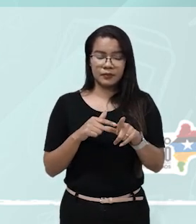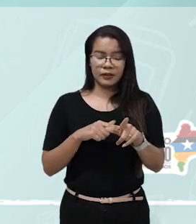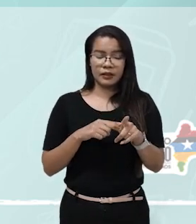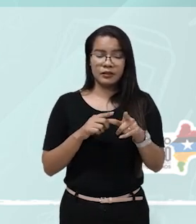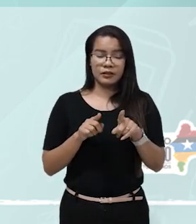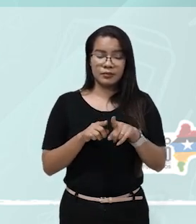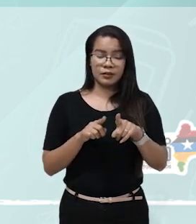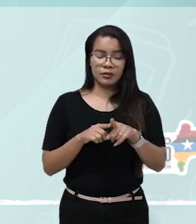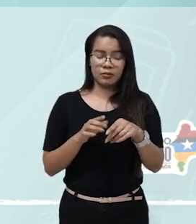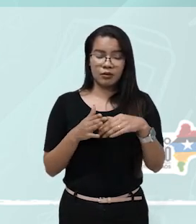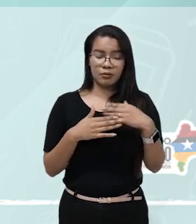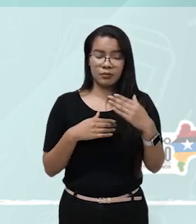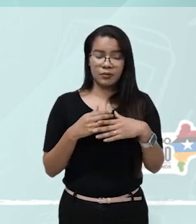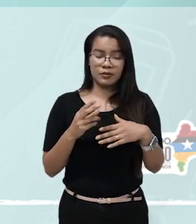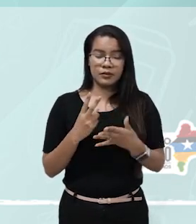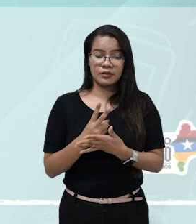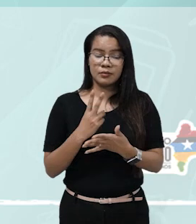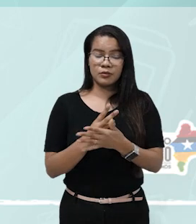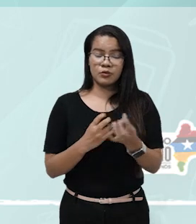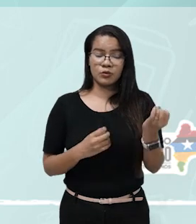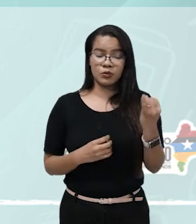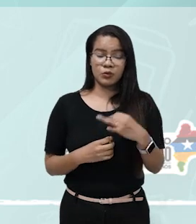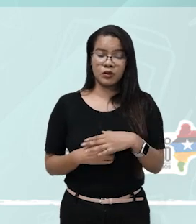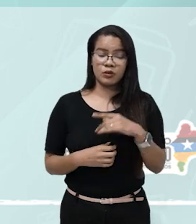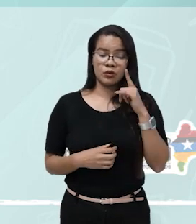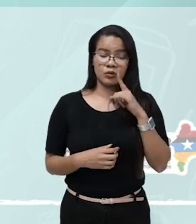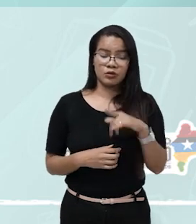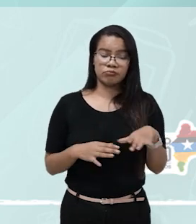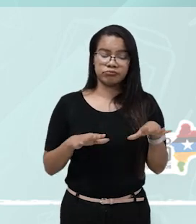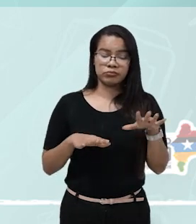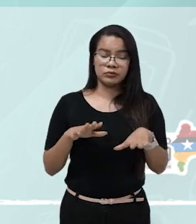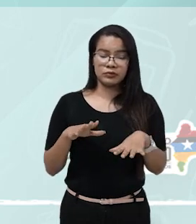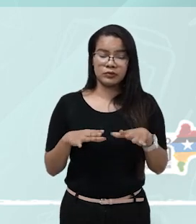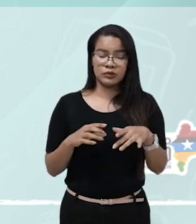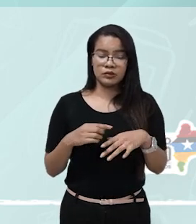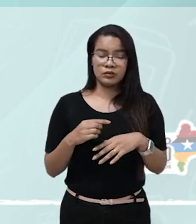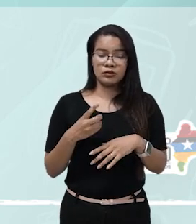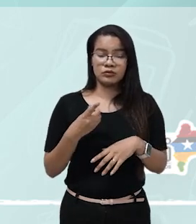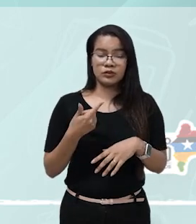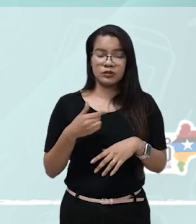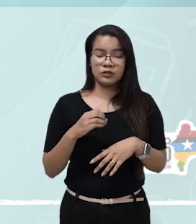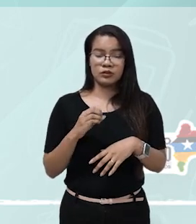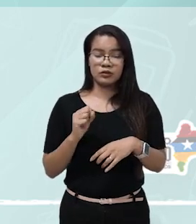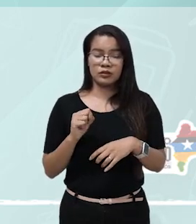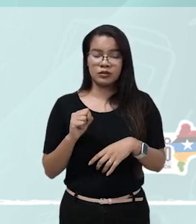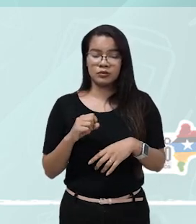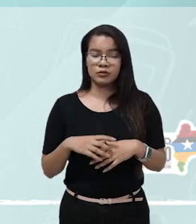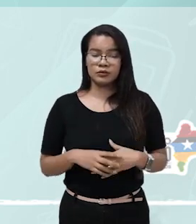placas essa criança, esse indivíduo conseguiu manejar durante esses 20 segundos.